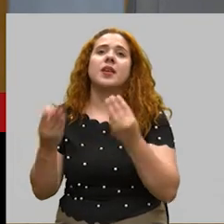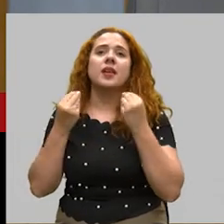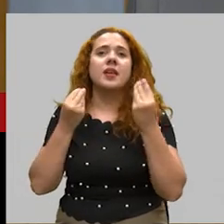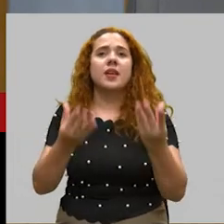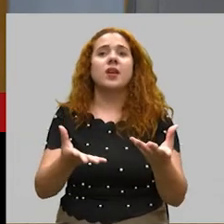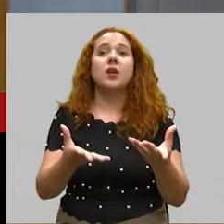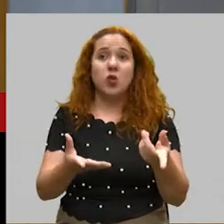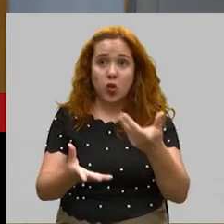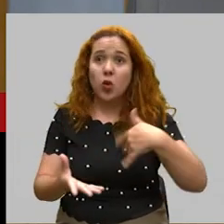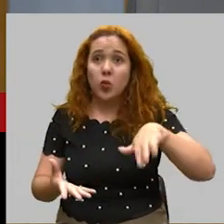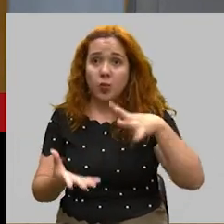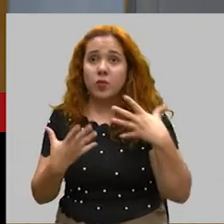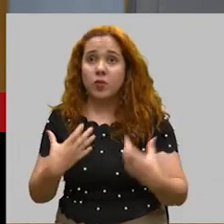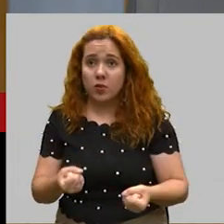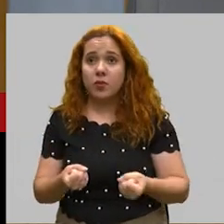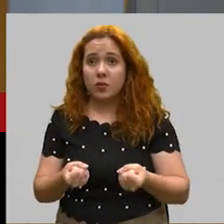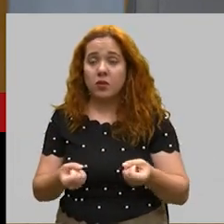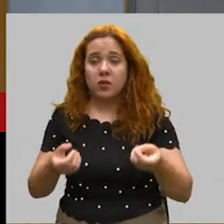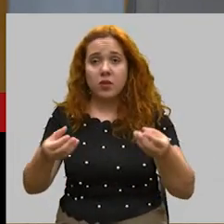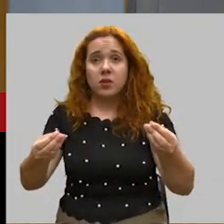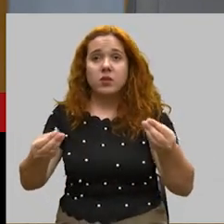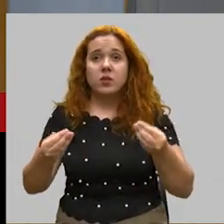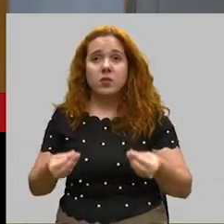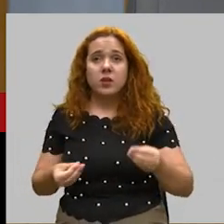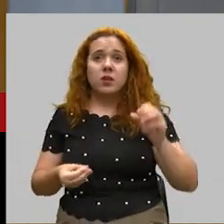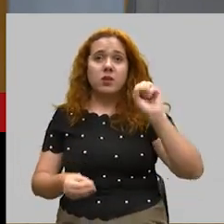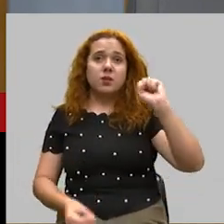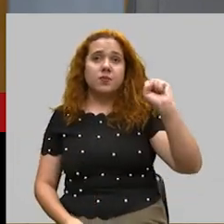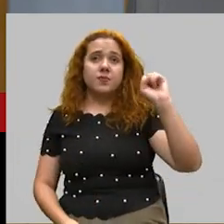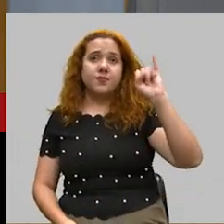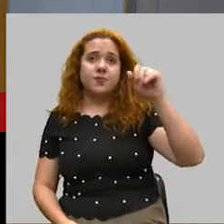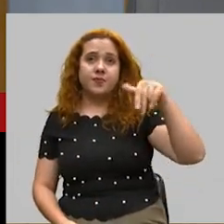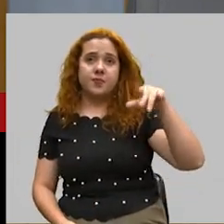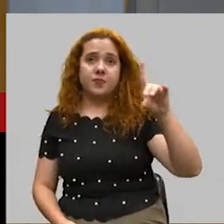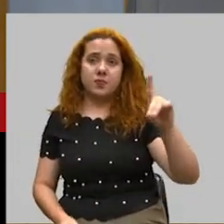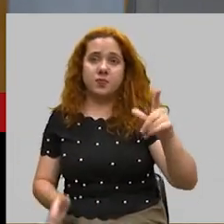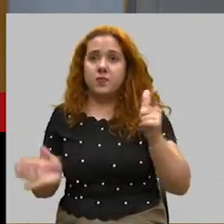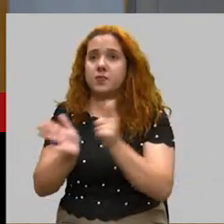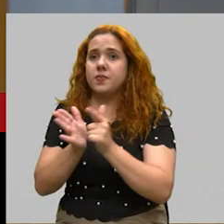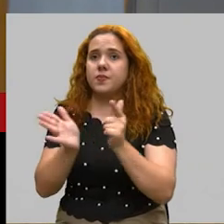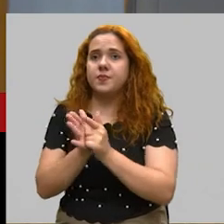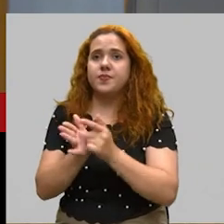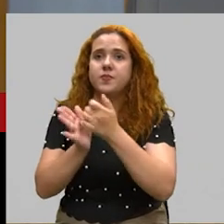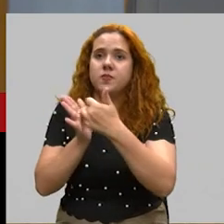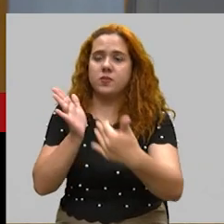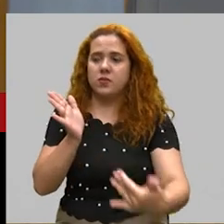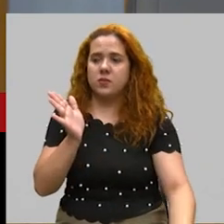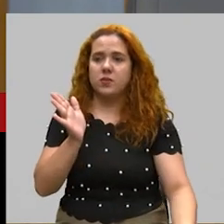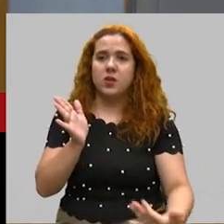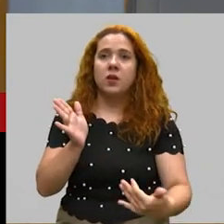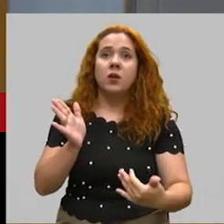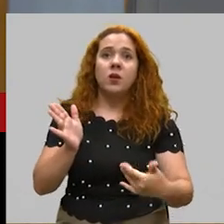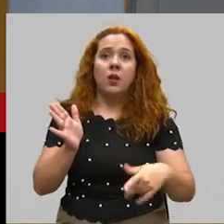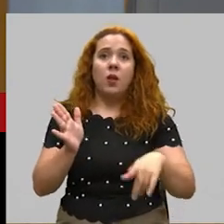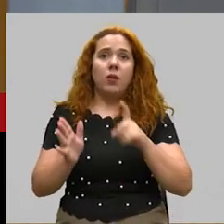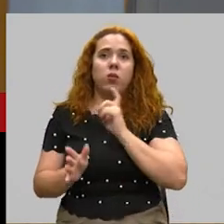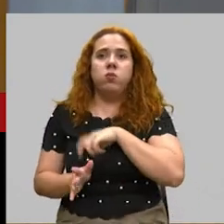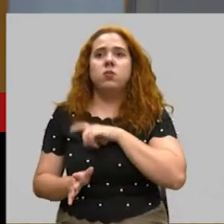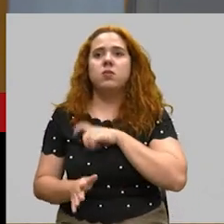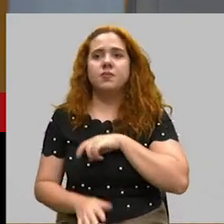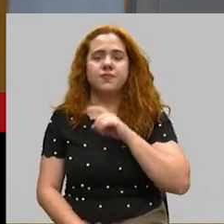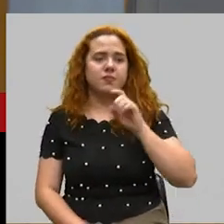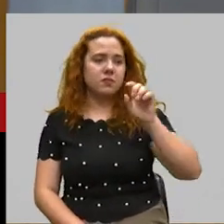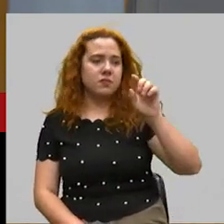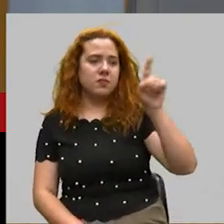todo mundo recebeu que tem a pastinha do cindu tem esse panfleto que tá explicando mais uma maldade do Zema que tem a